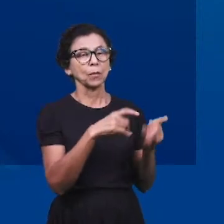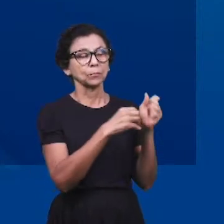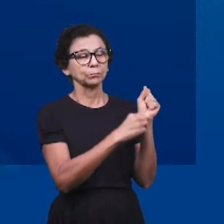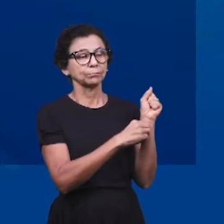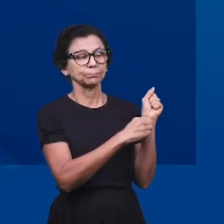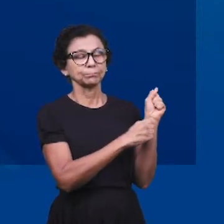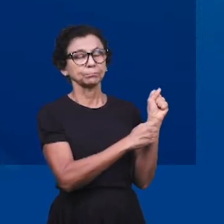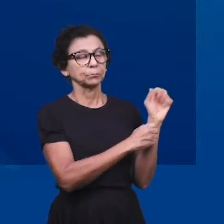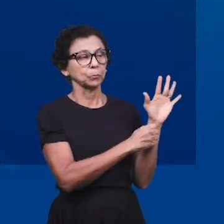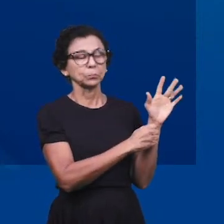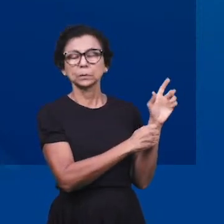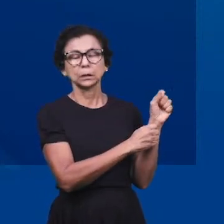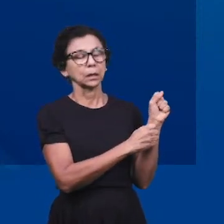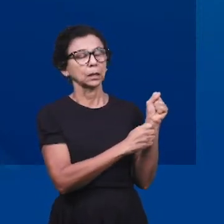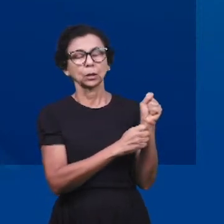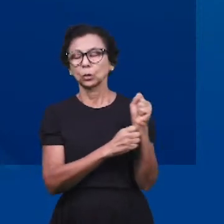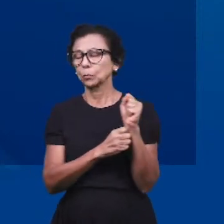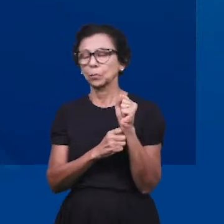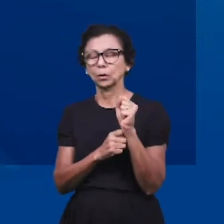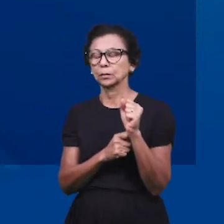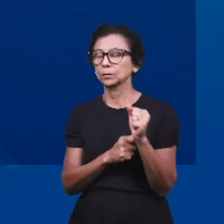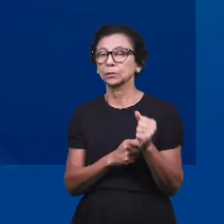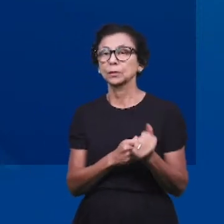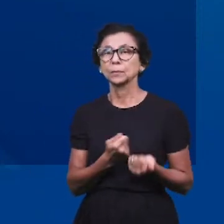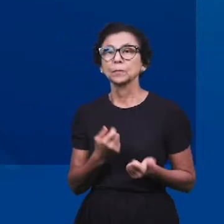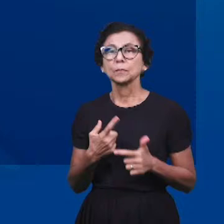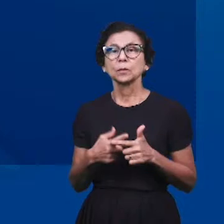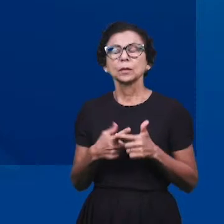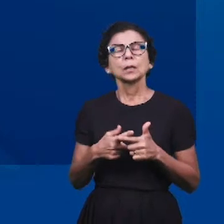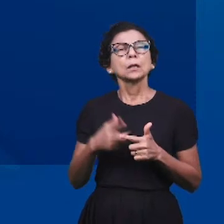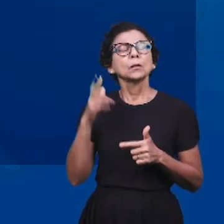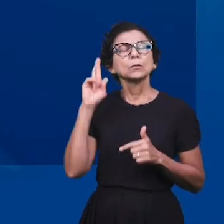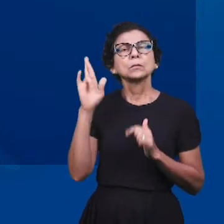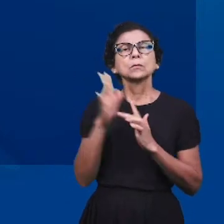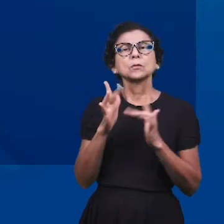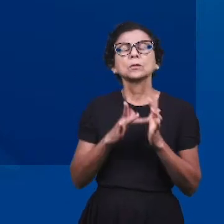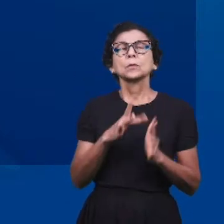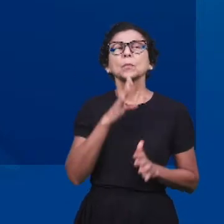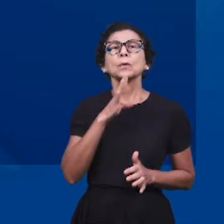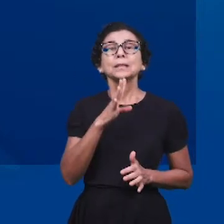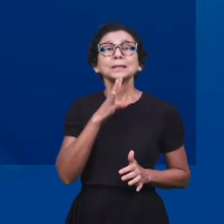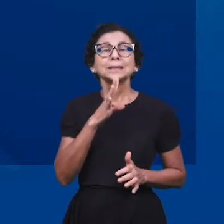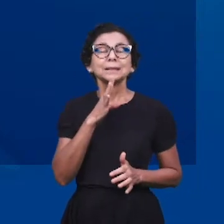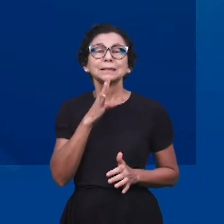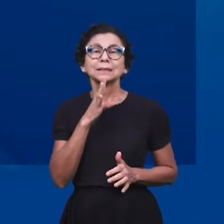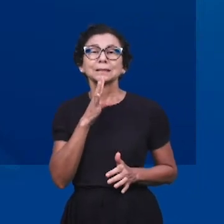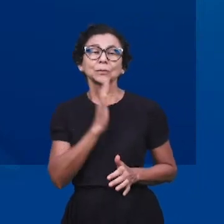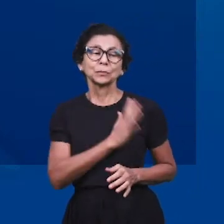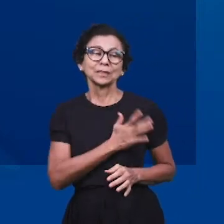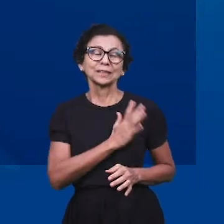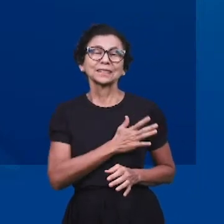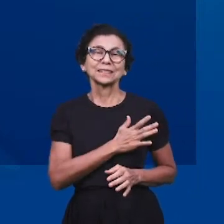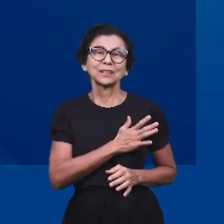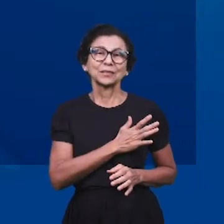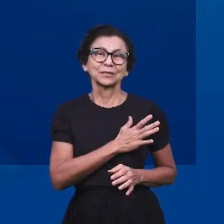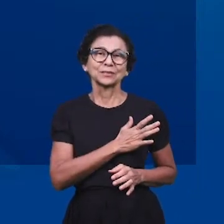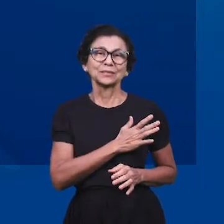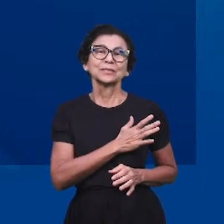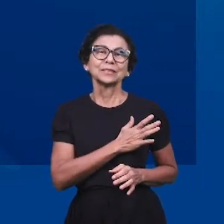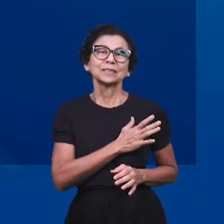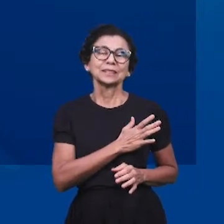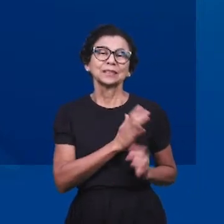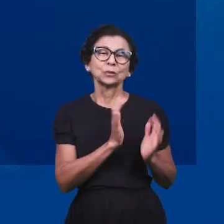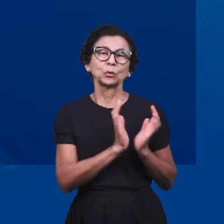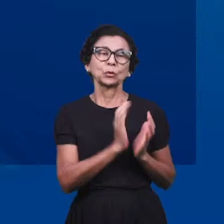que o coração estava endurecido, e eles não iam compreender a palavra que o Senhor estava levando ali. Mas os discípulos, sim,